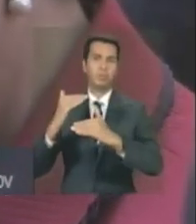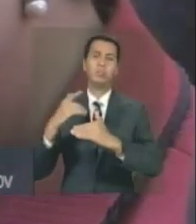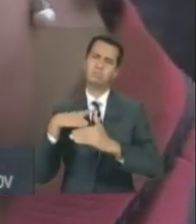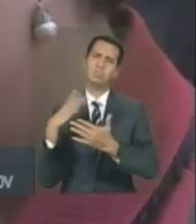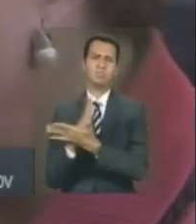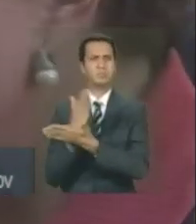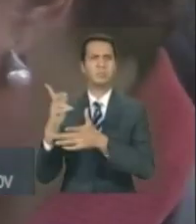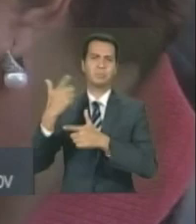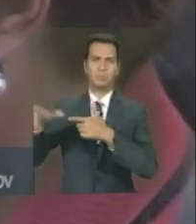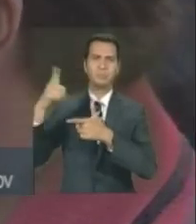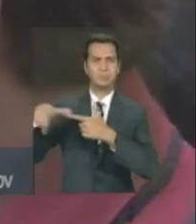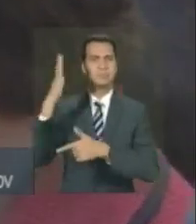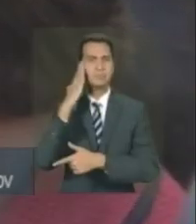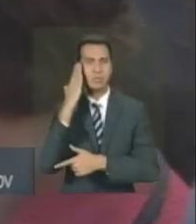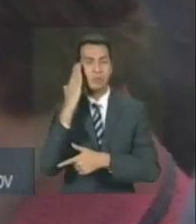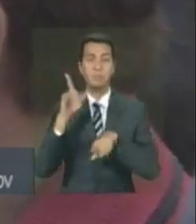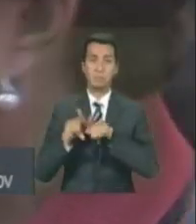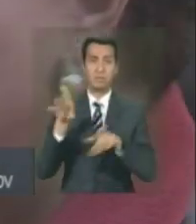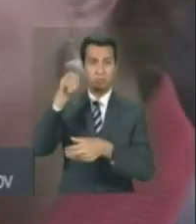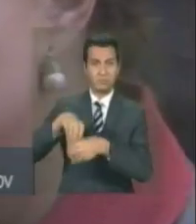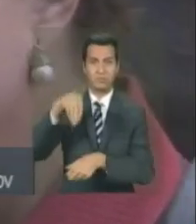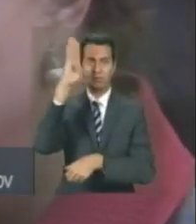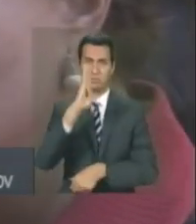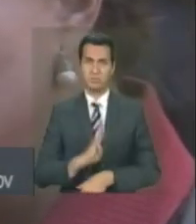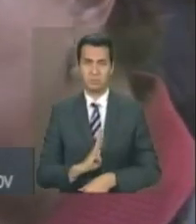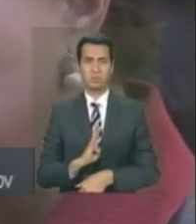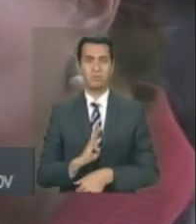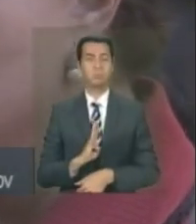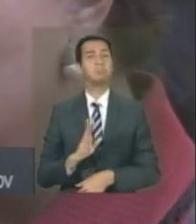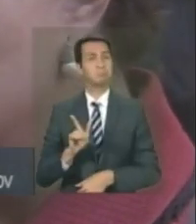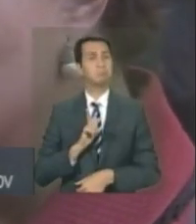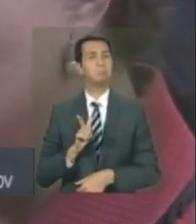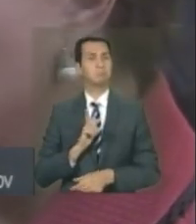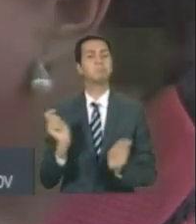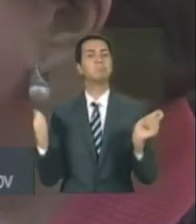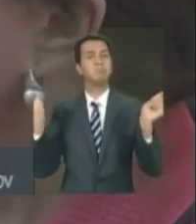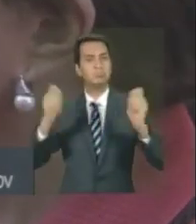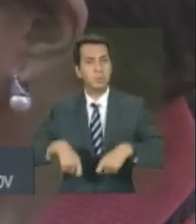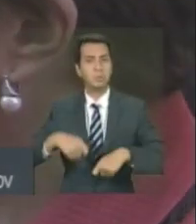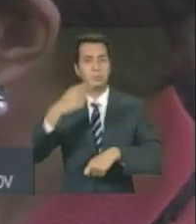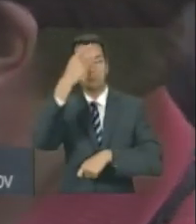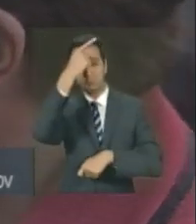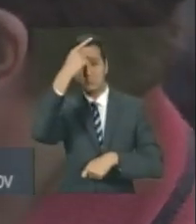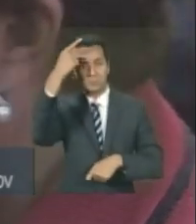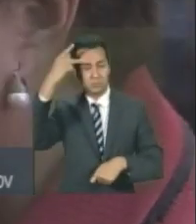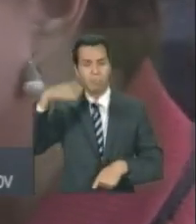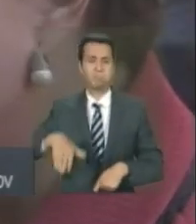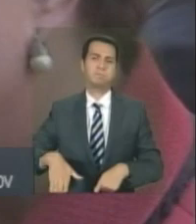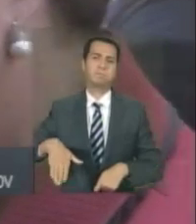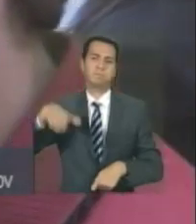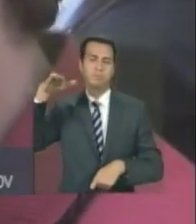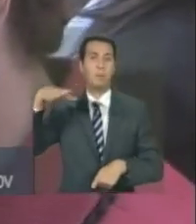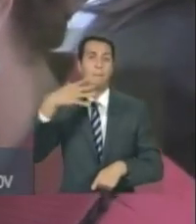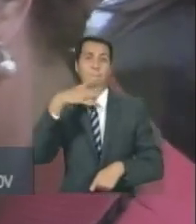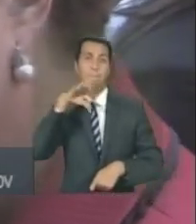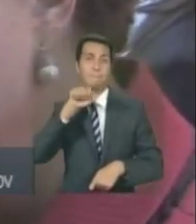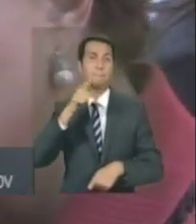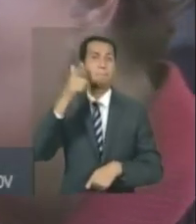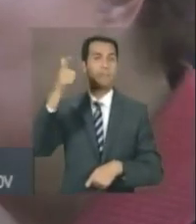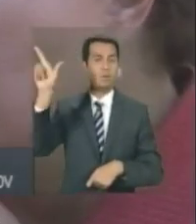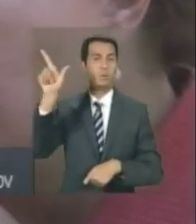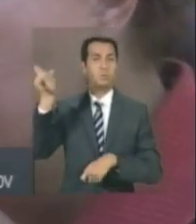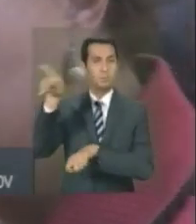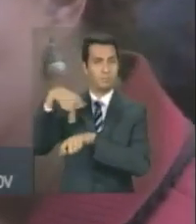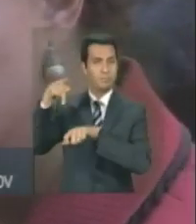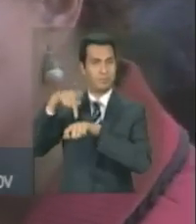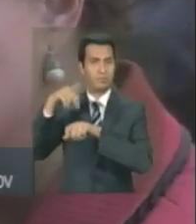absoluta perfeição, mas é um país onde é possível que uma pessoa, né, filha de um